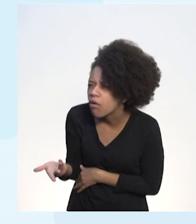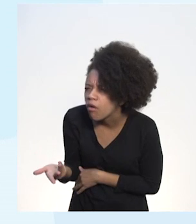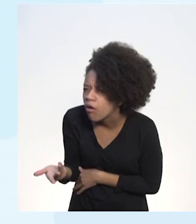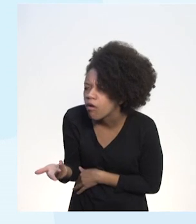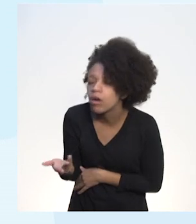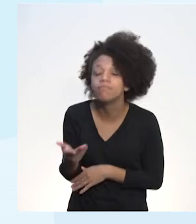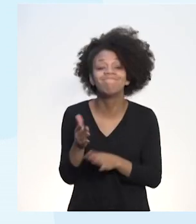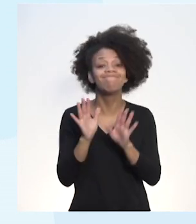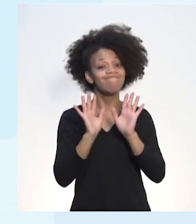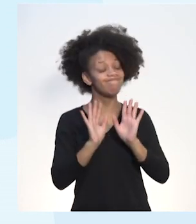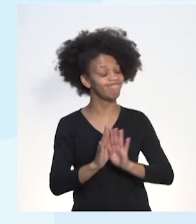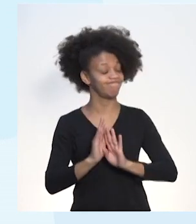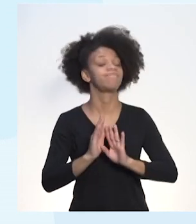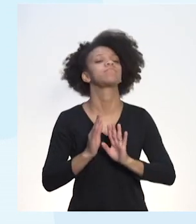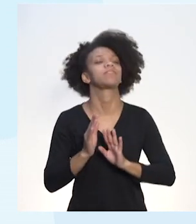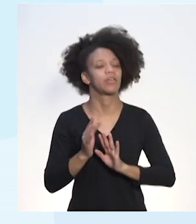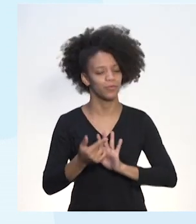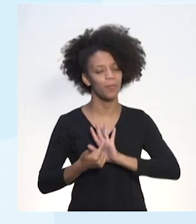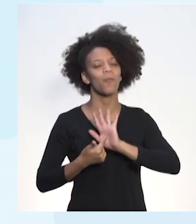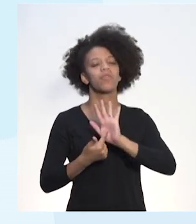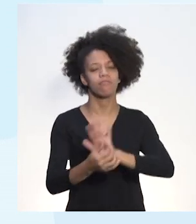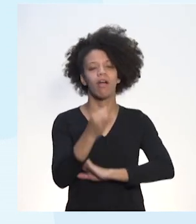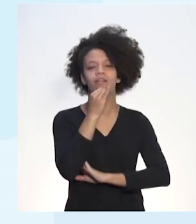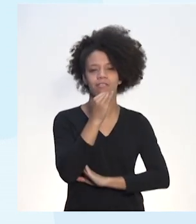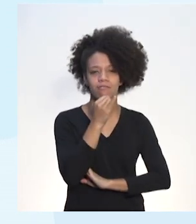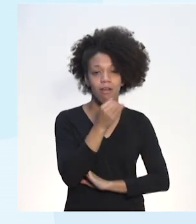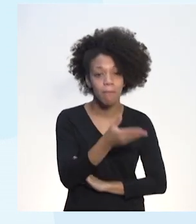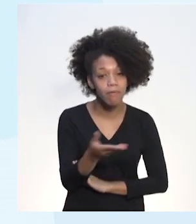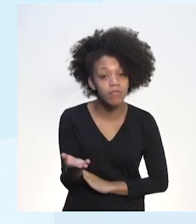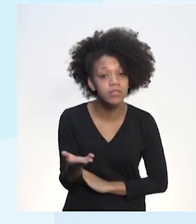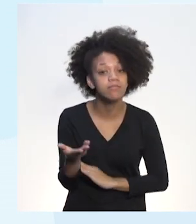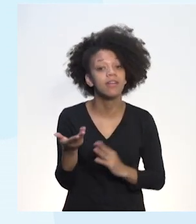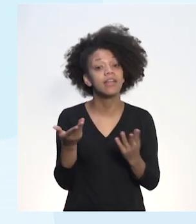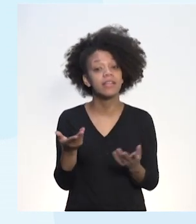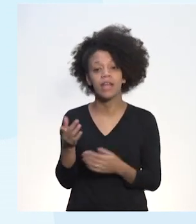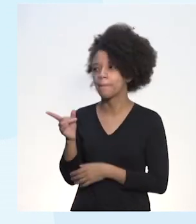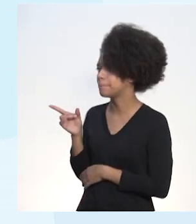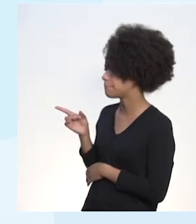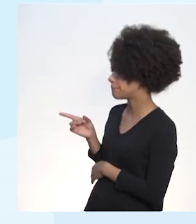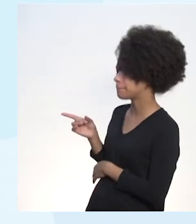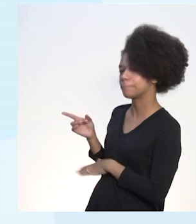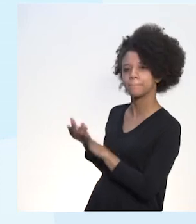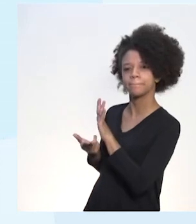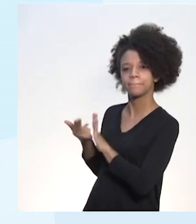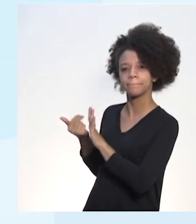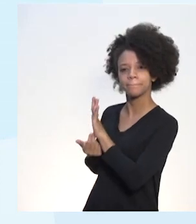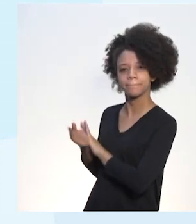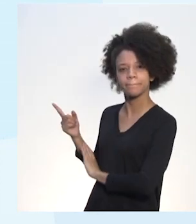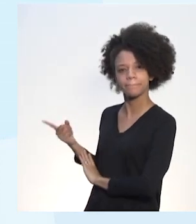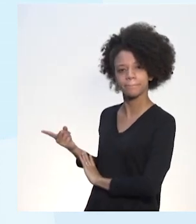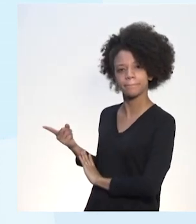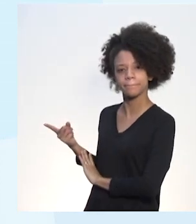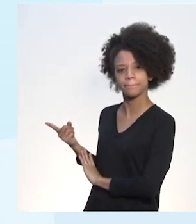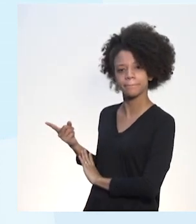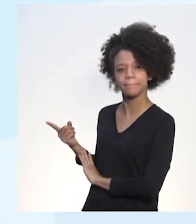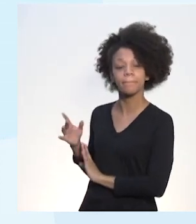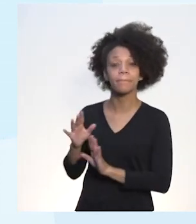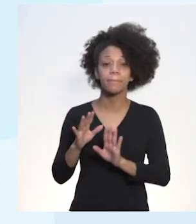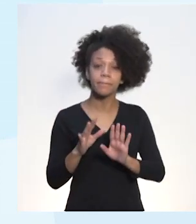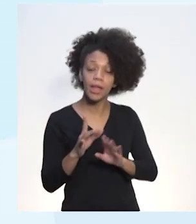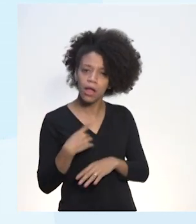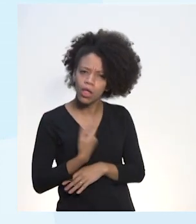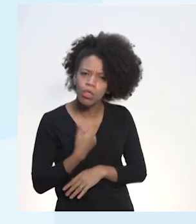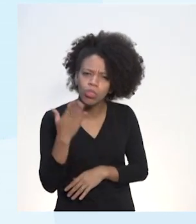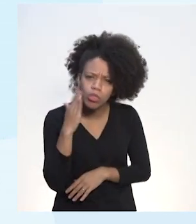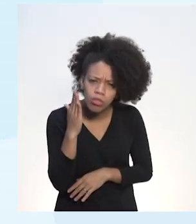dá. Pois eu vou trazer um exemplo para vocês, que é o motivo aí dessa imagem. Ó, nós